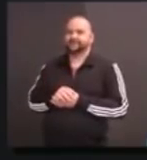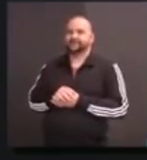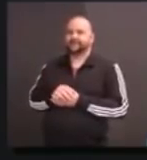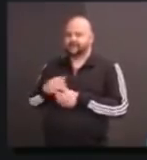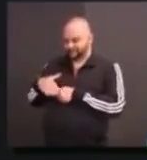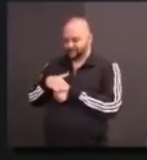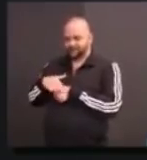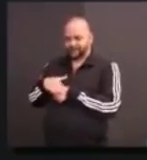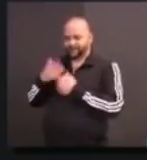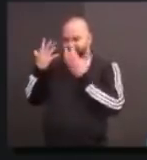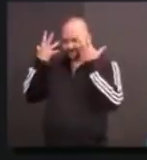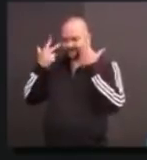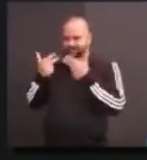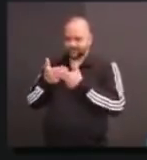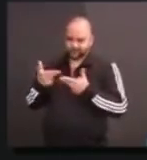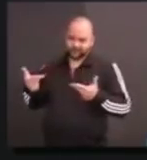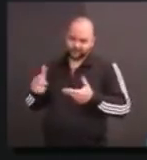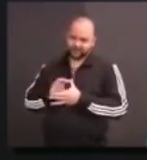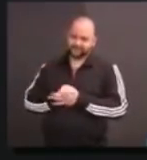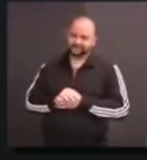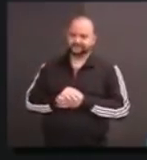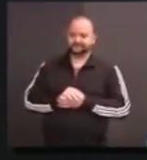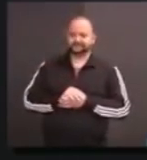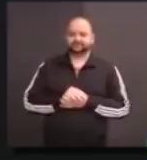os animais.